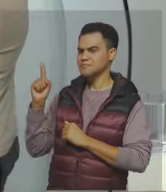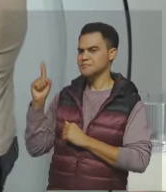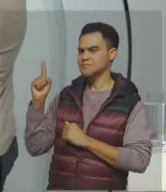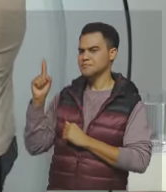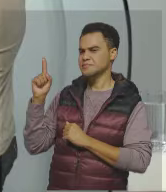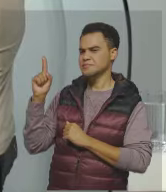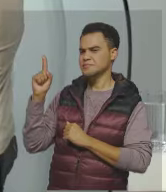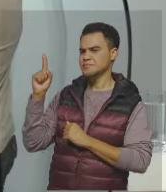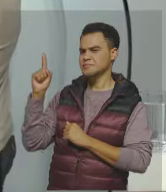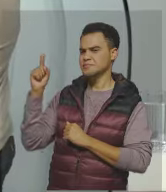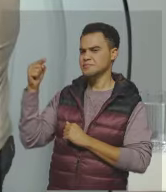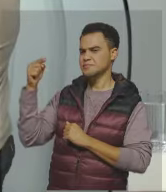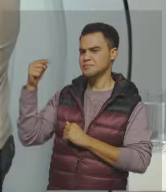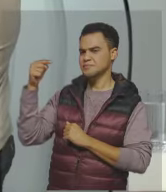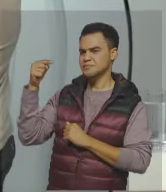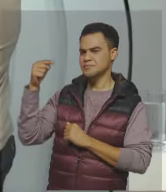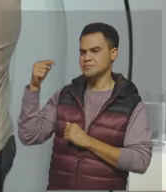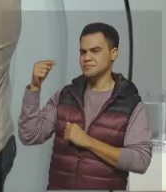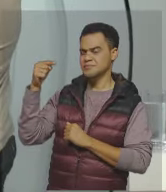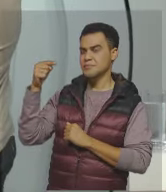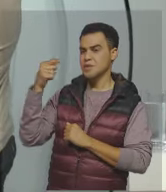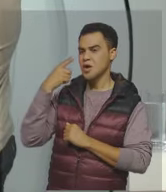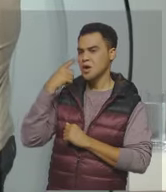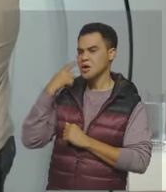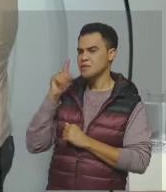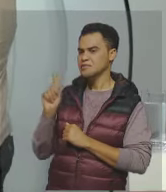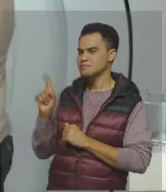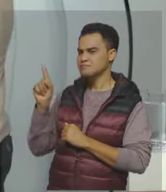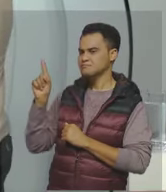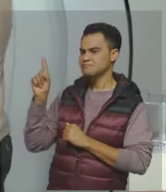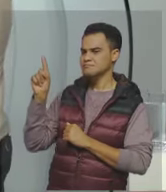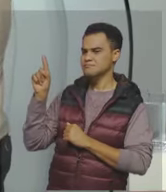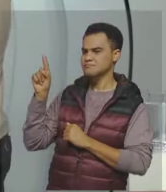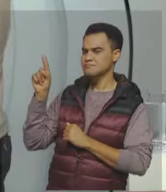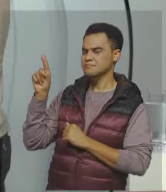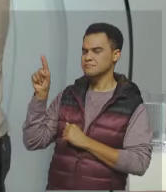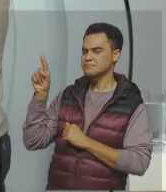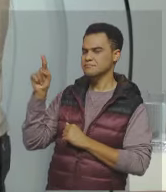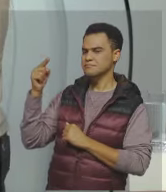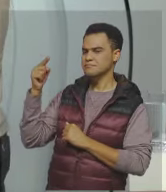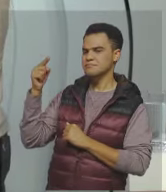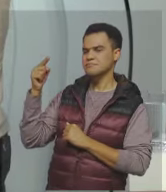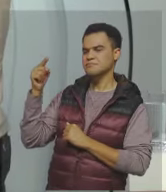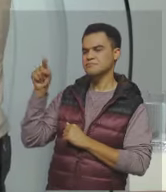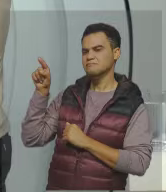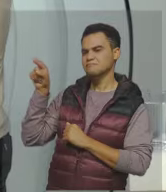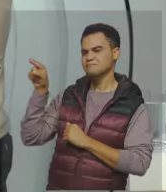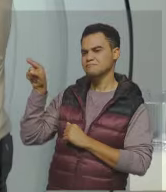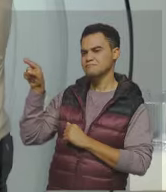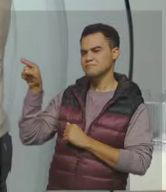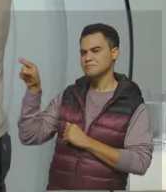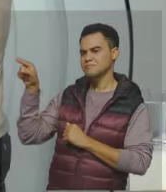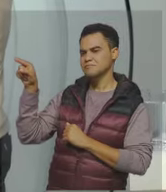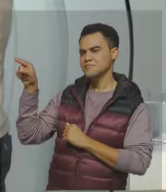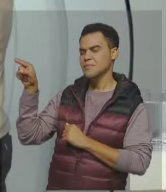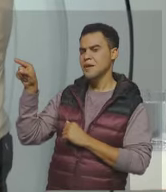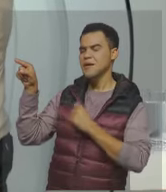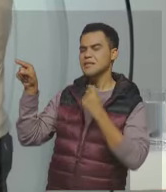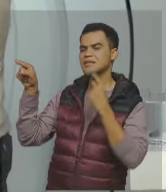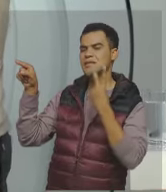e vem aqui, ó, por esses dois resistores que estão em série, e aí chegando aqui divide, porque é paralelo, são dois caminhos,